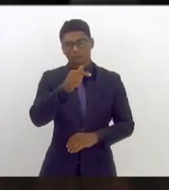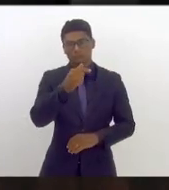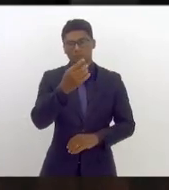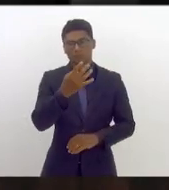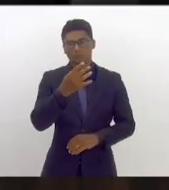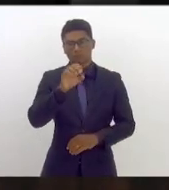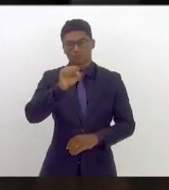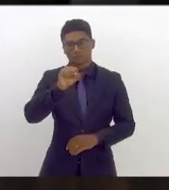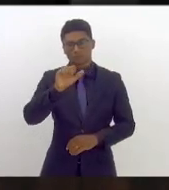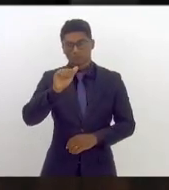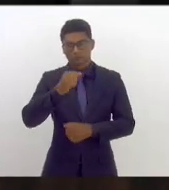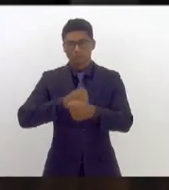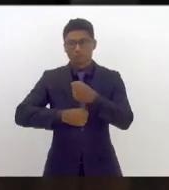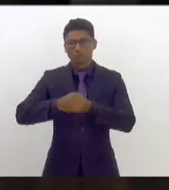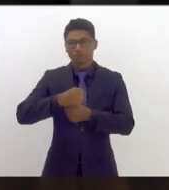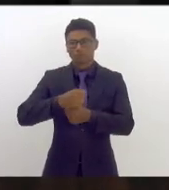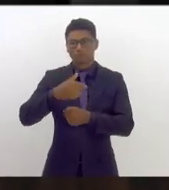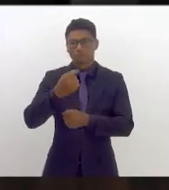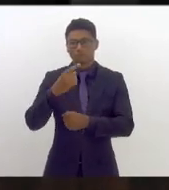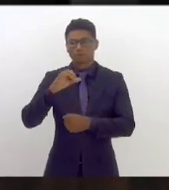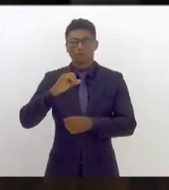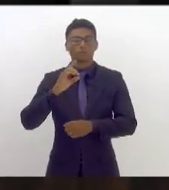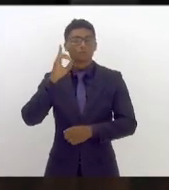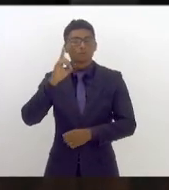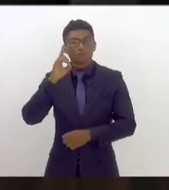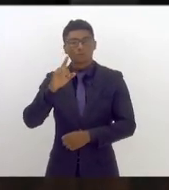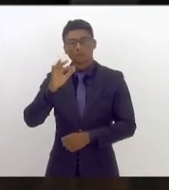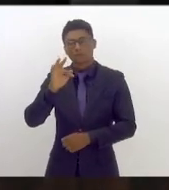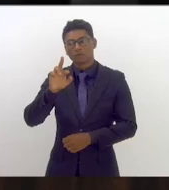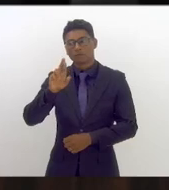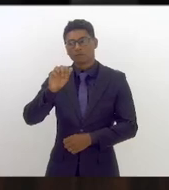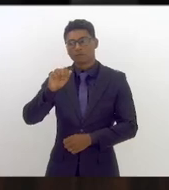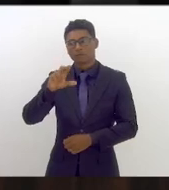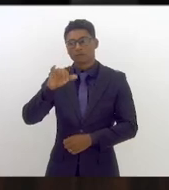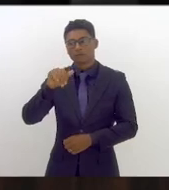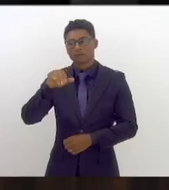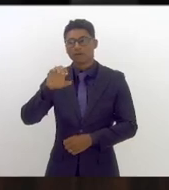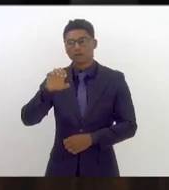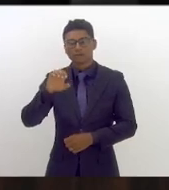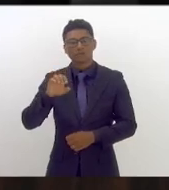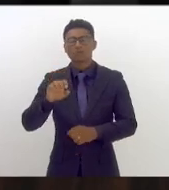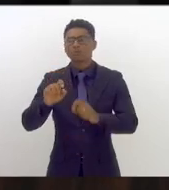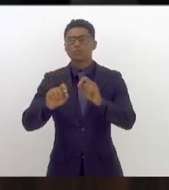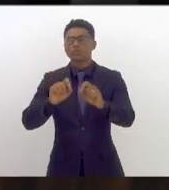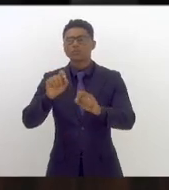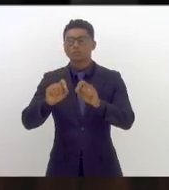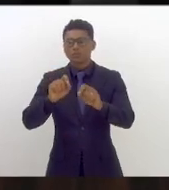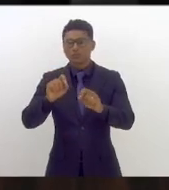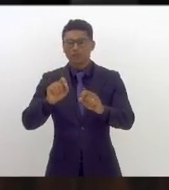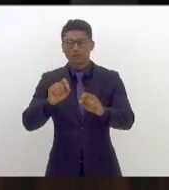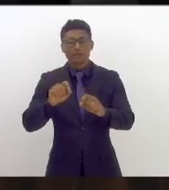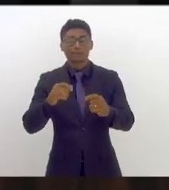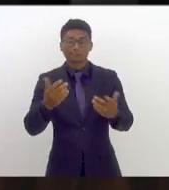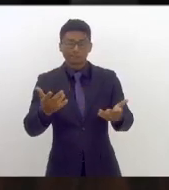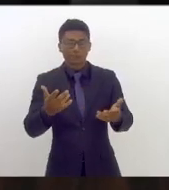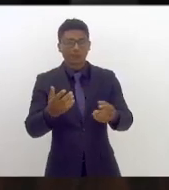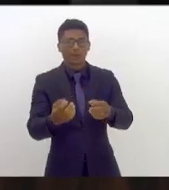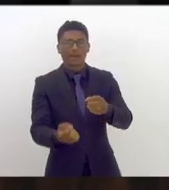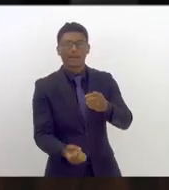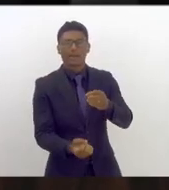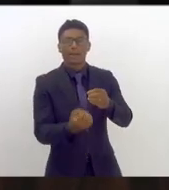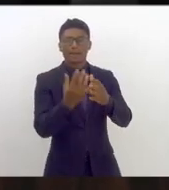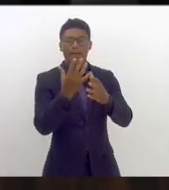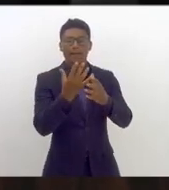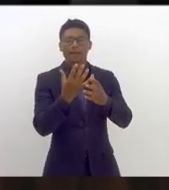748-A de 19, de autoria da deputada Franciane Mota, que torna ilegal produzir, distribuir, comercializar, extrair, fabricar, transformar, preparar,